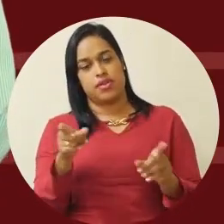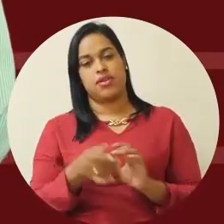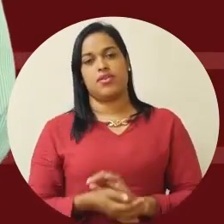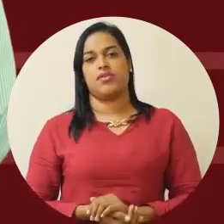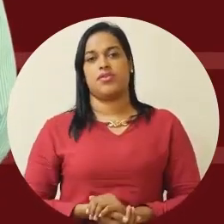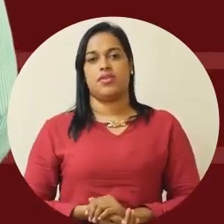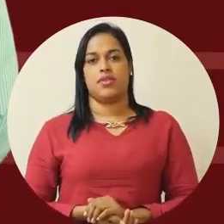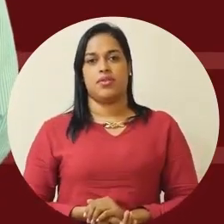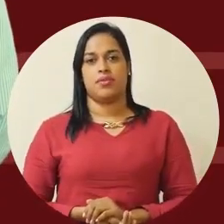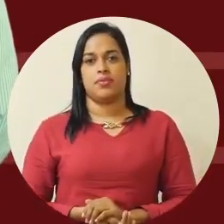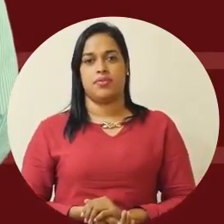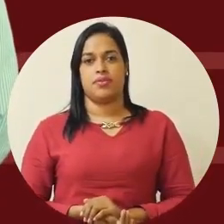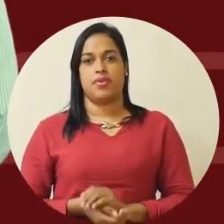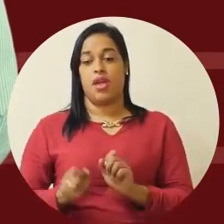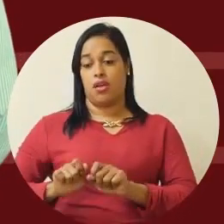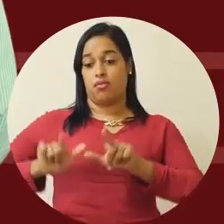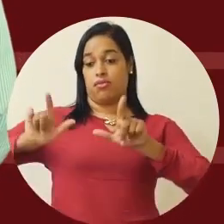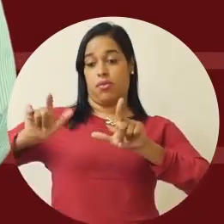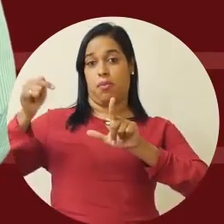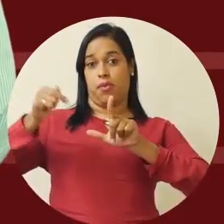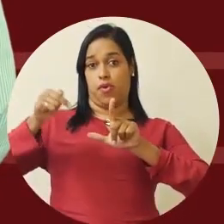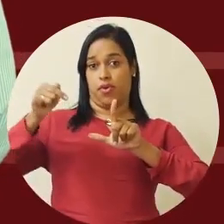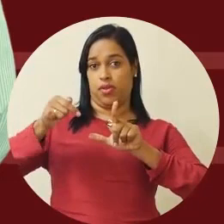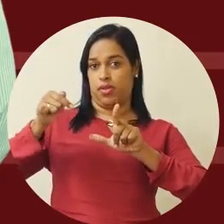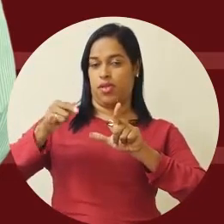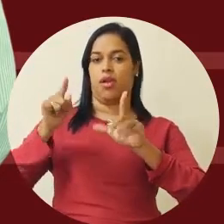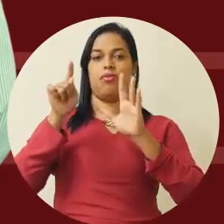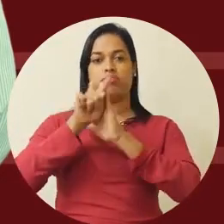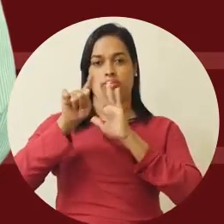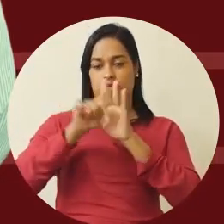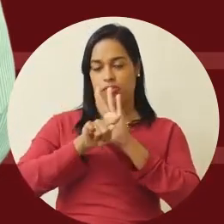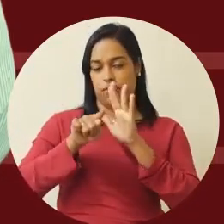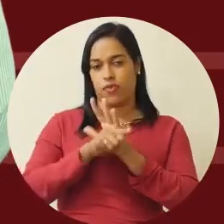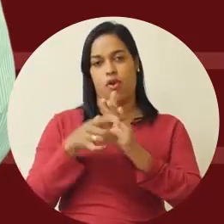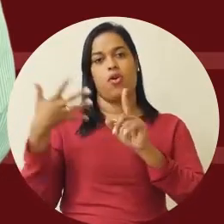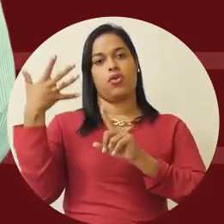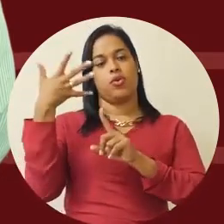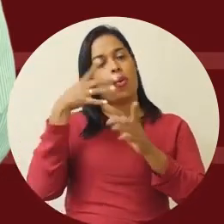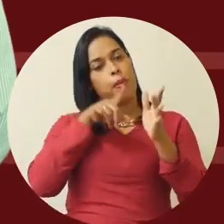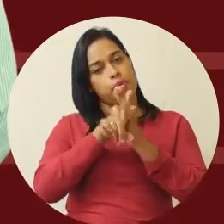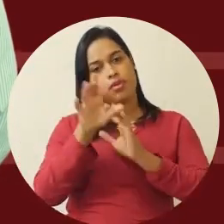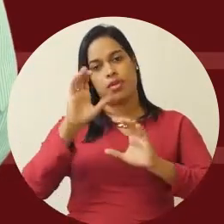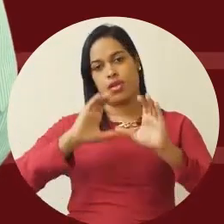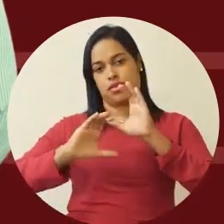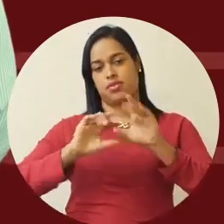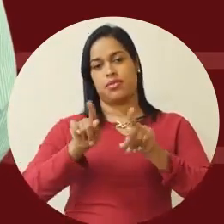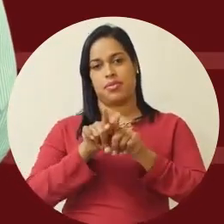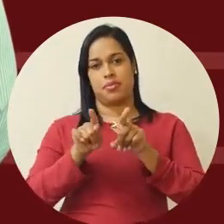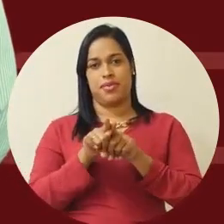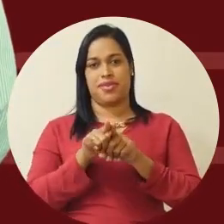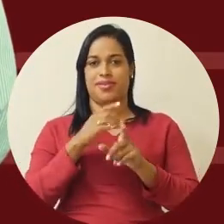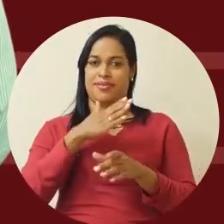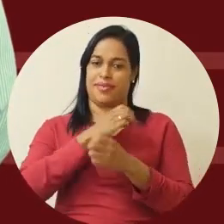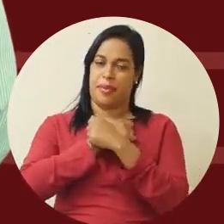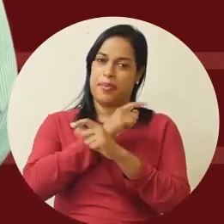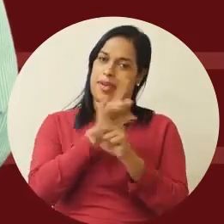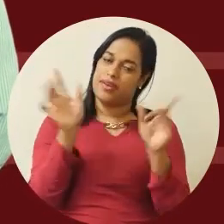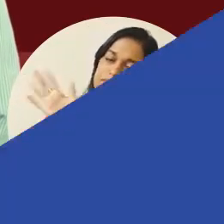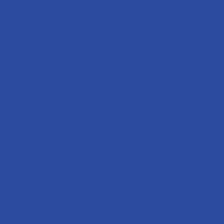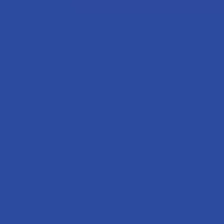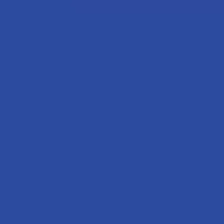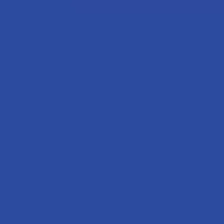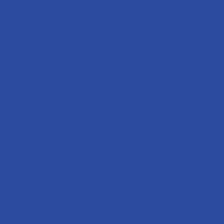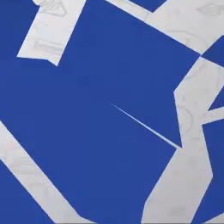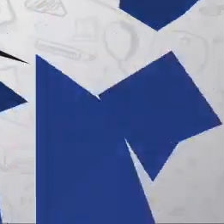da o portal através de chats através do nosso trabalho comunicação pela satisfação e até a